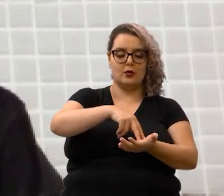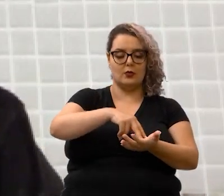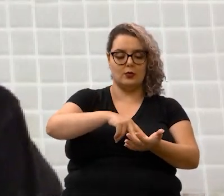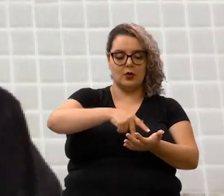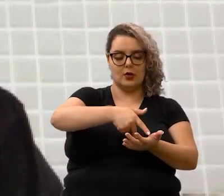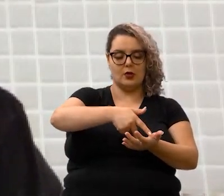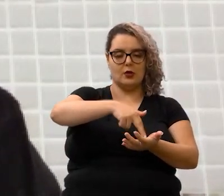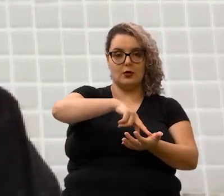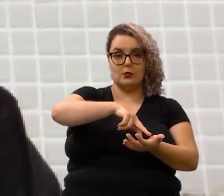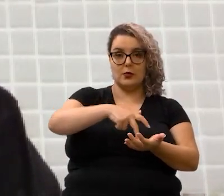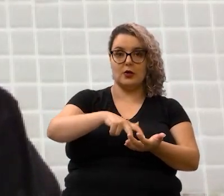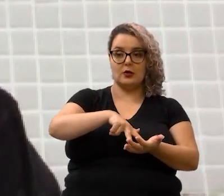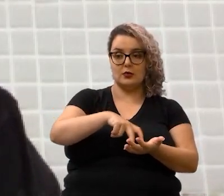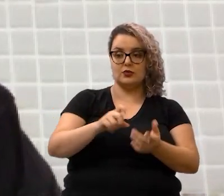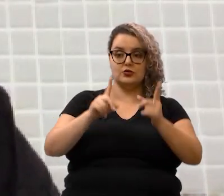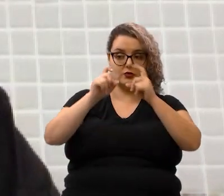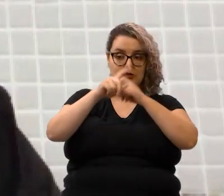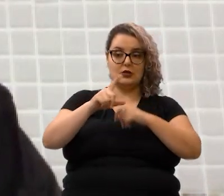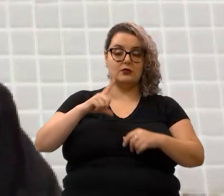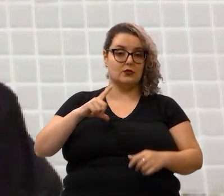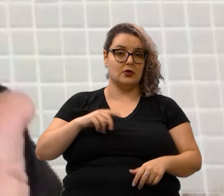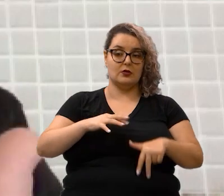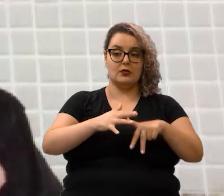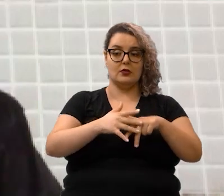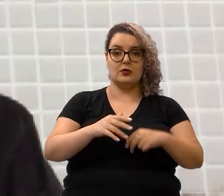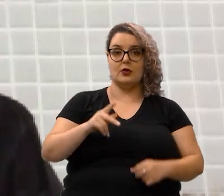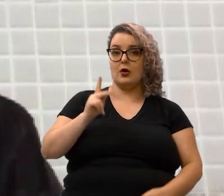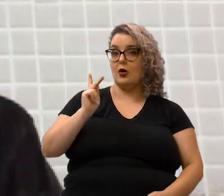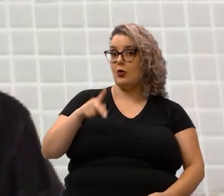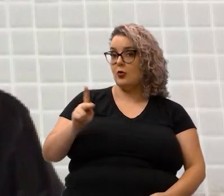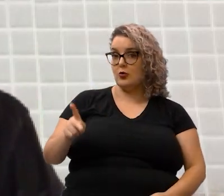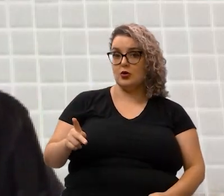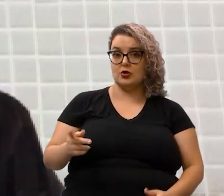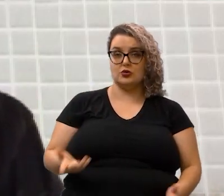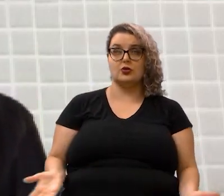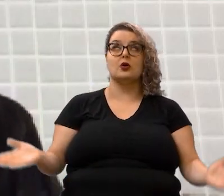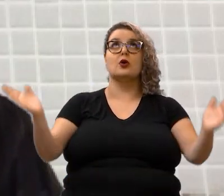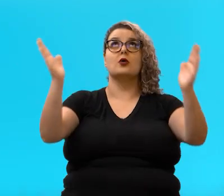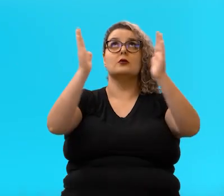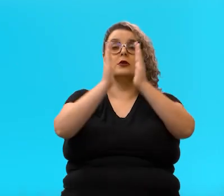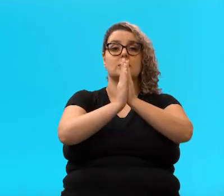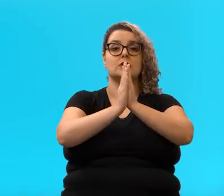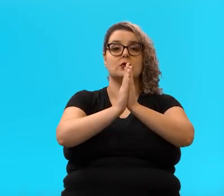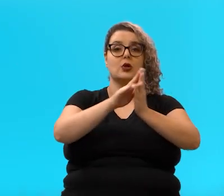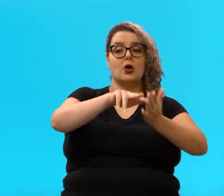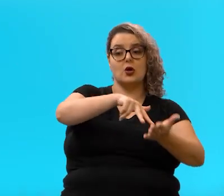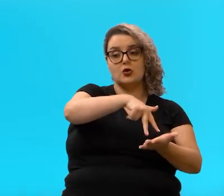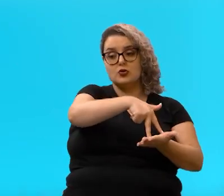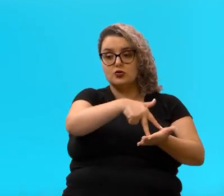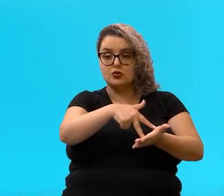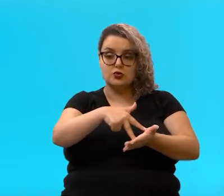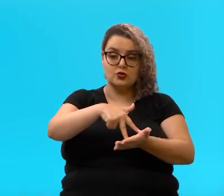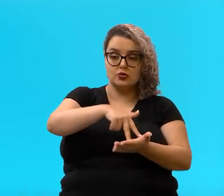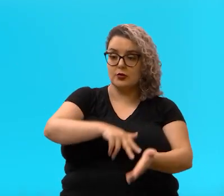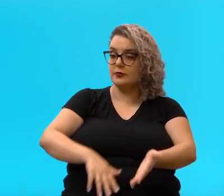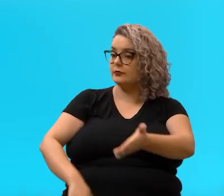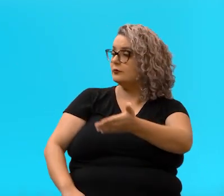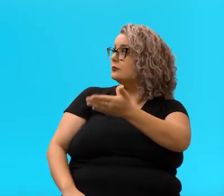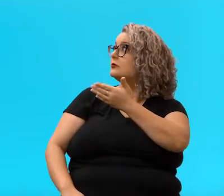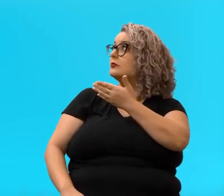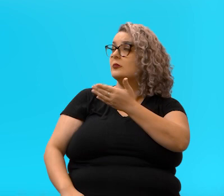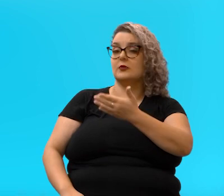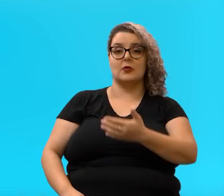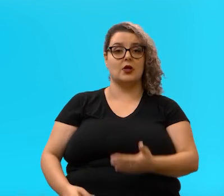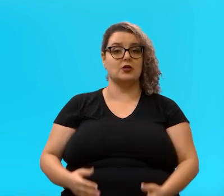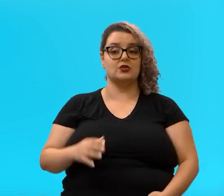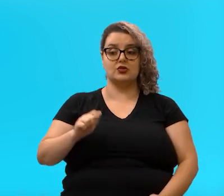movimentos difíceis. Por exemplo, eu tenho pacientes, professor de yoga, surfistas, praticante